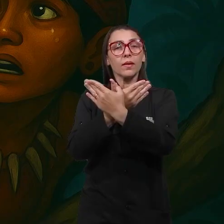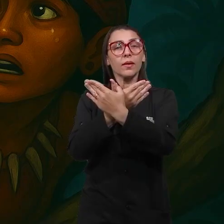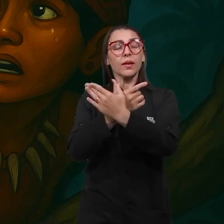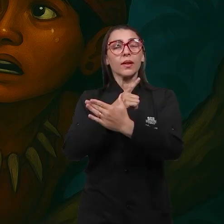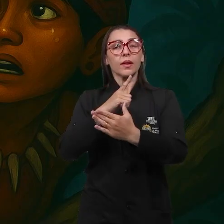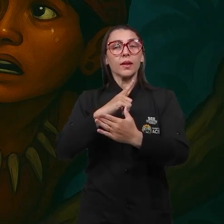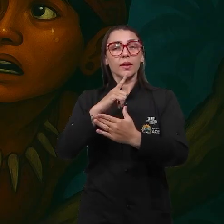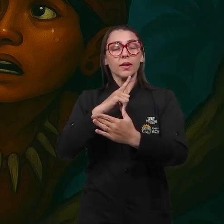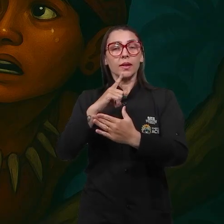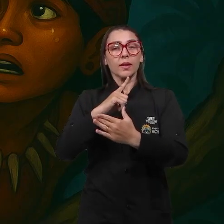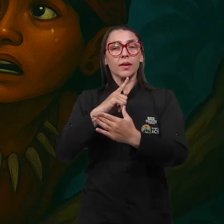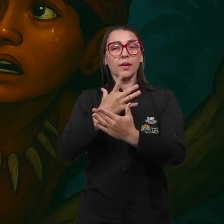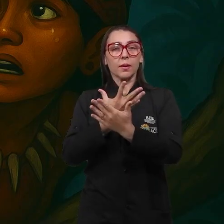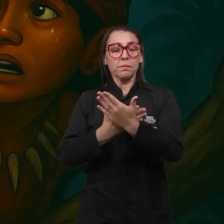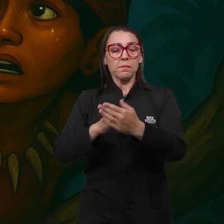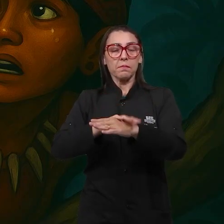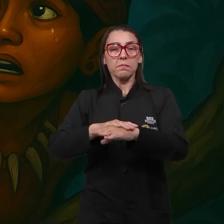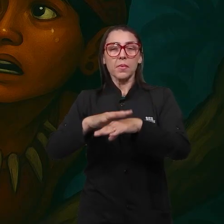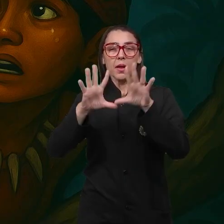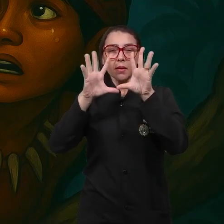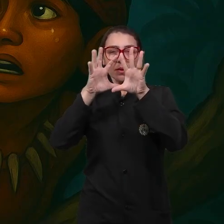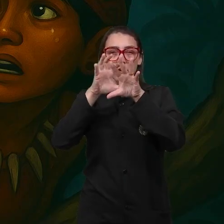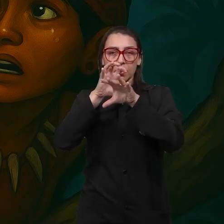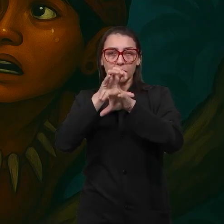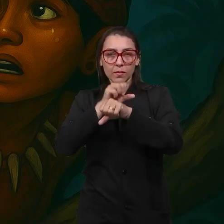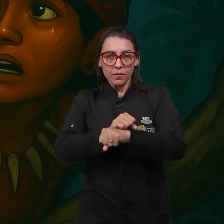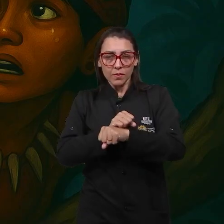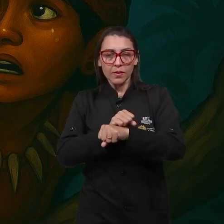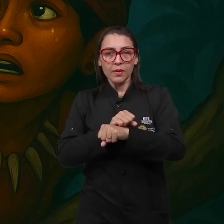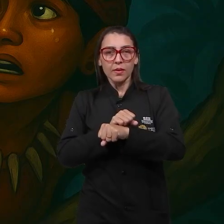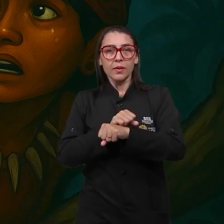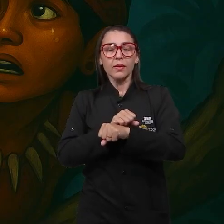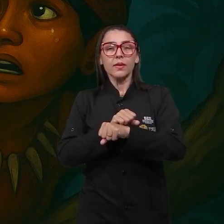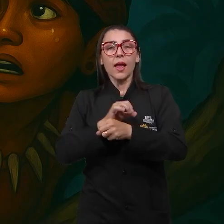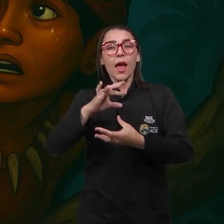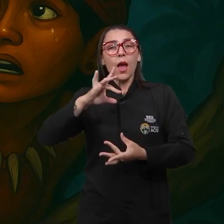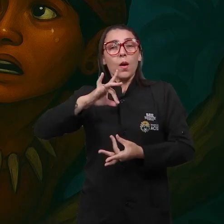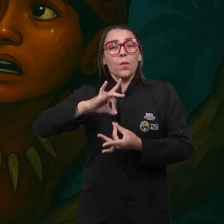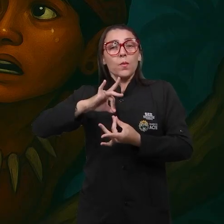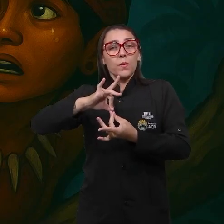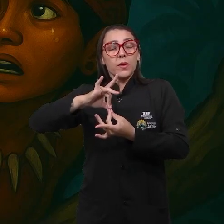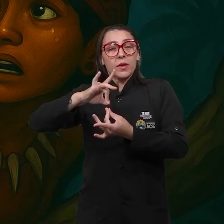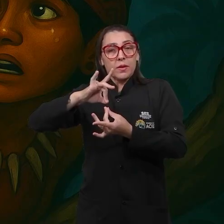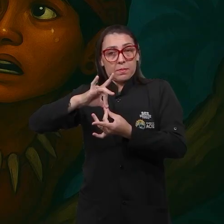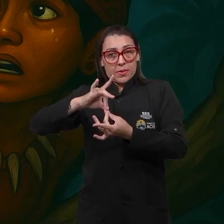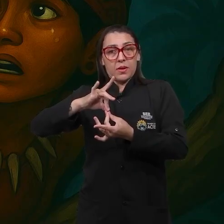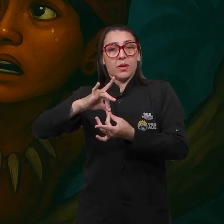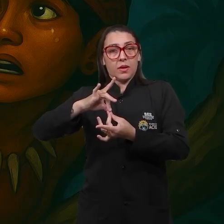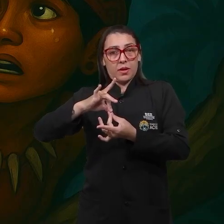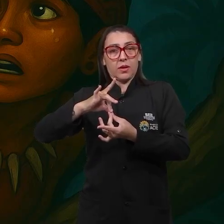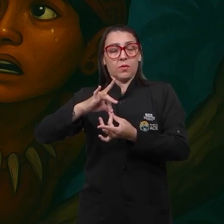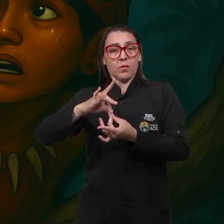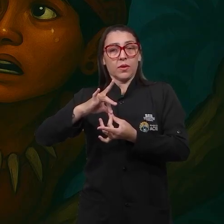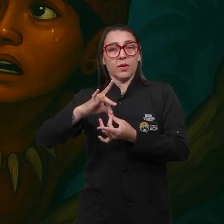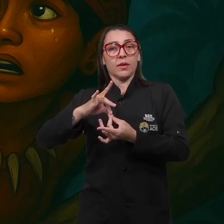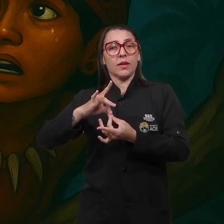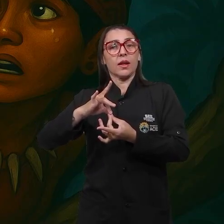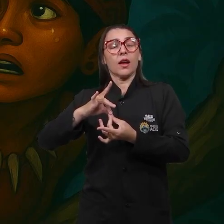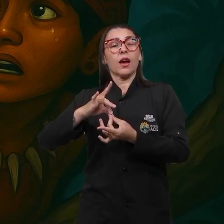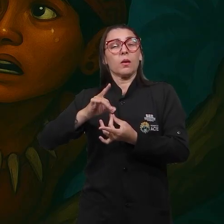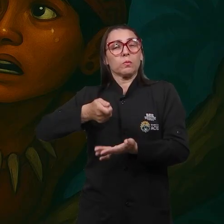tinha as penas escuras, e aí era um espírito vingador, reza a lenda, que estava ali